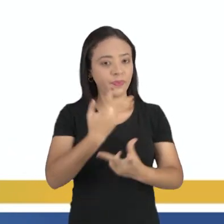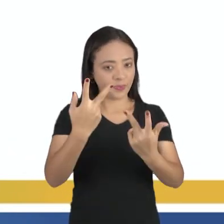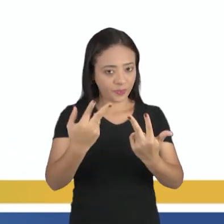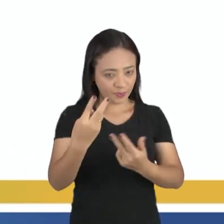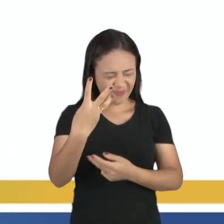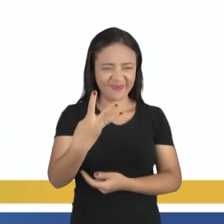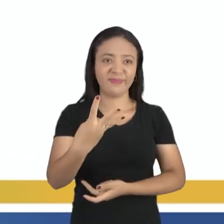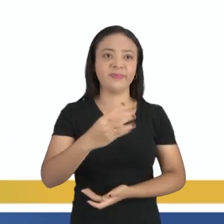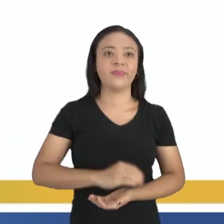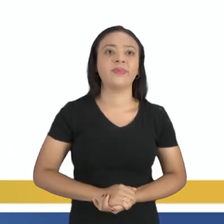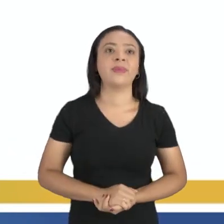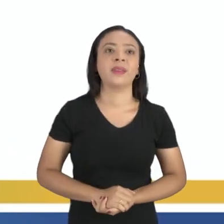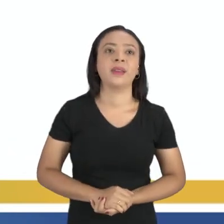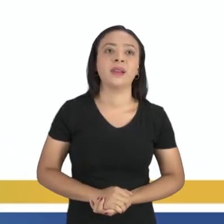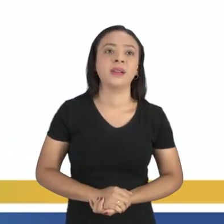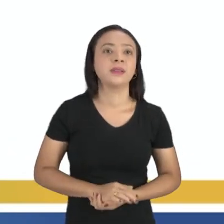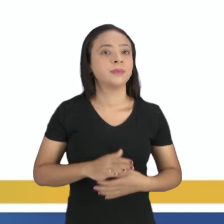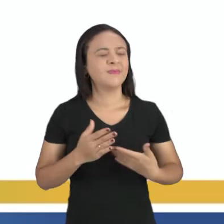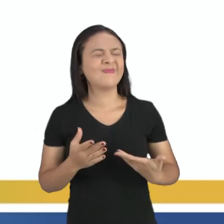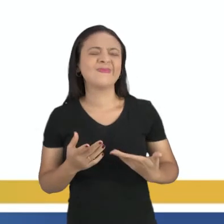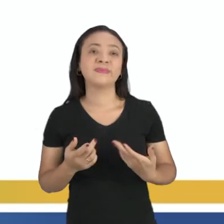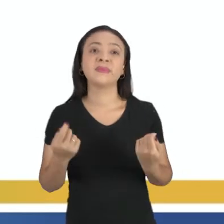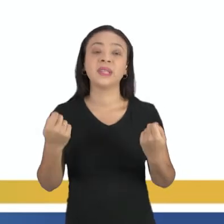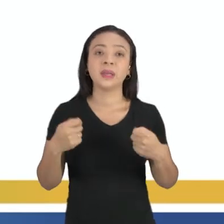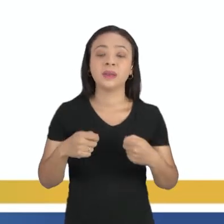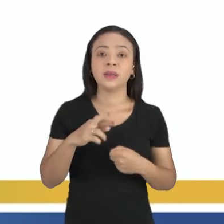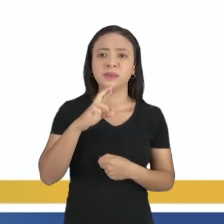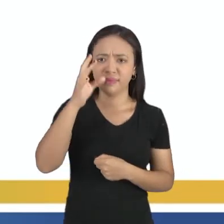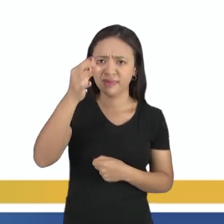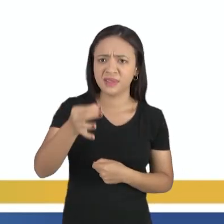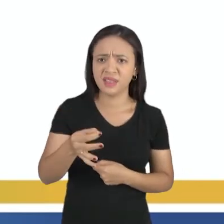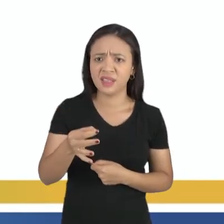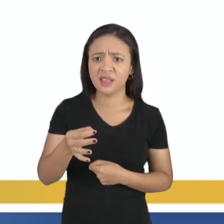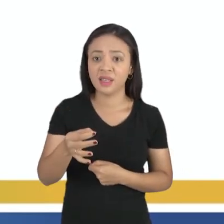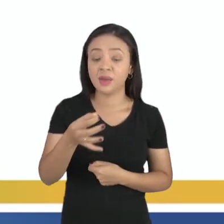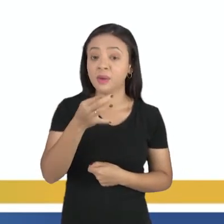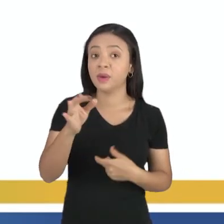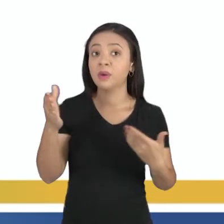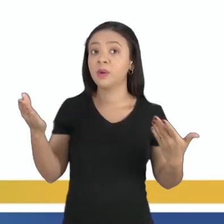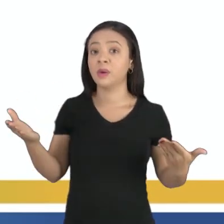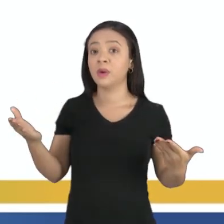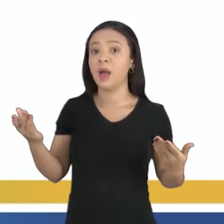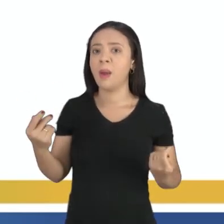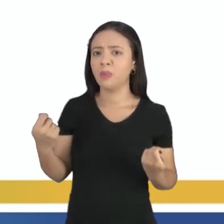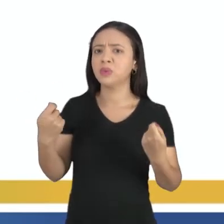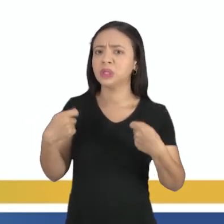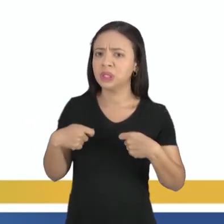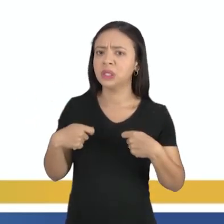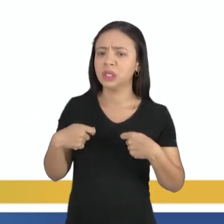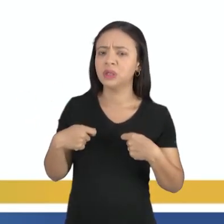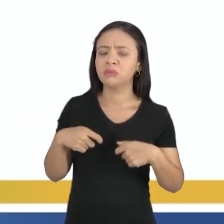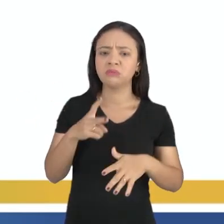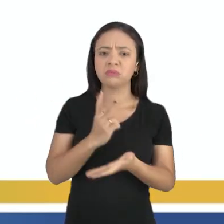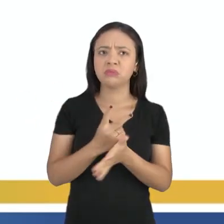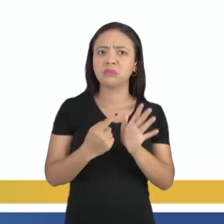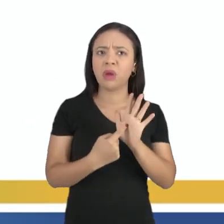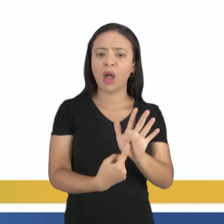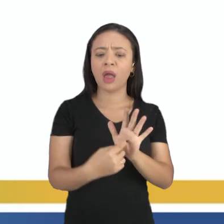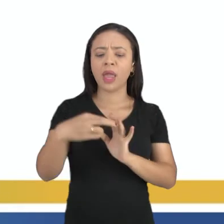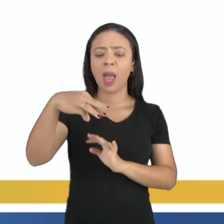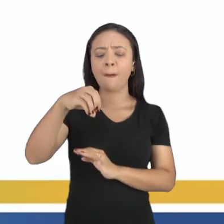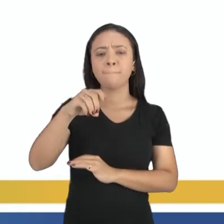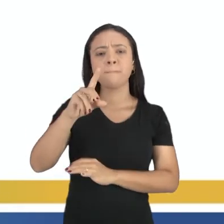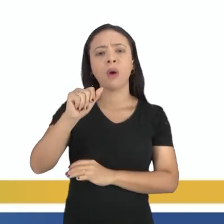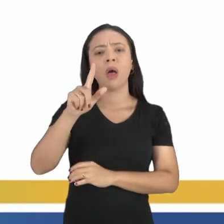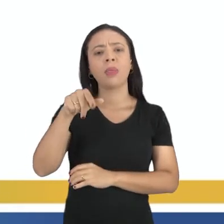3. Então, essa alternativa está correta? O que você acha? Será que podemos afirmar que a moda é